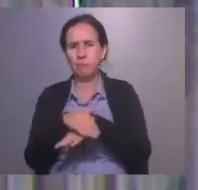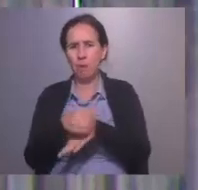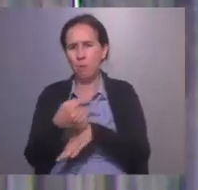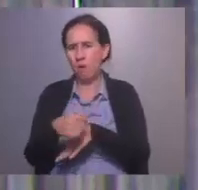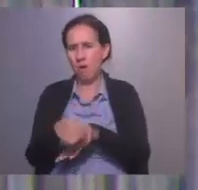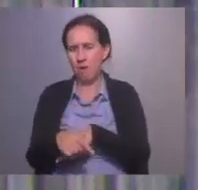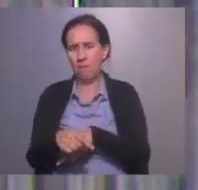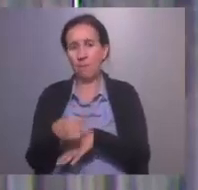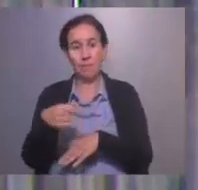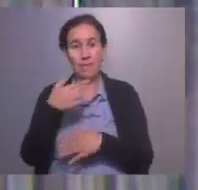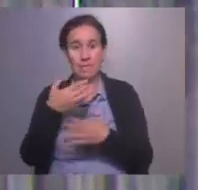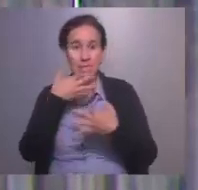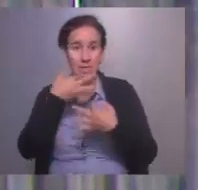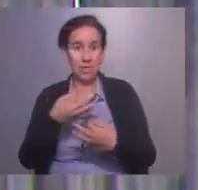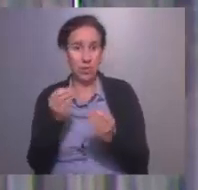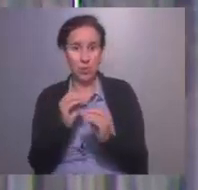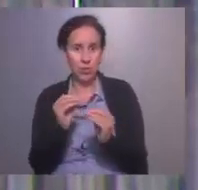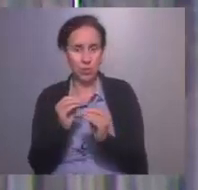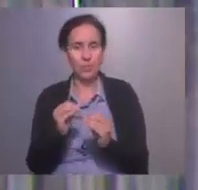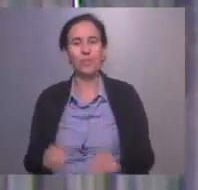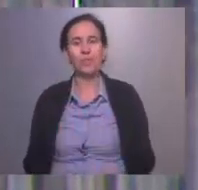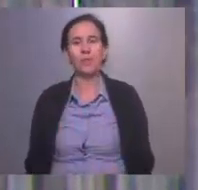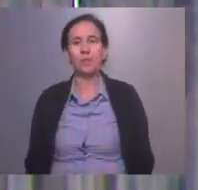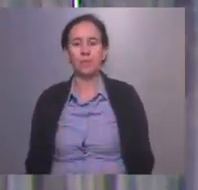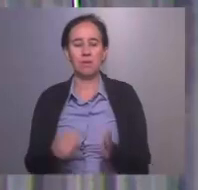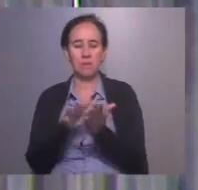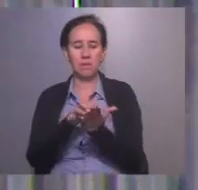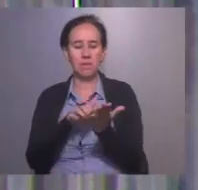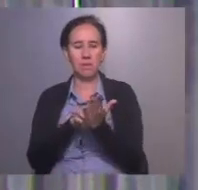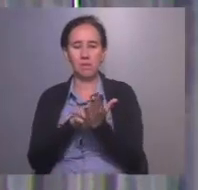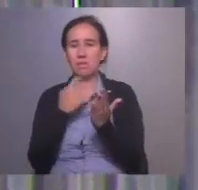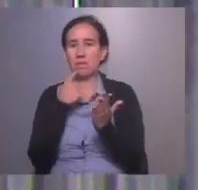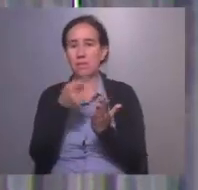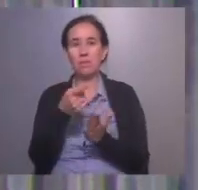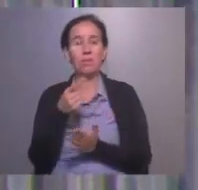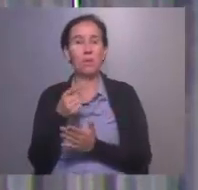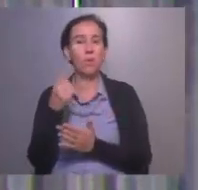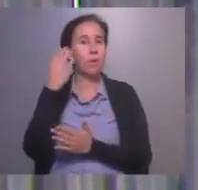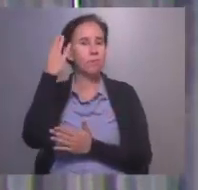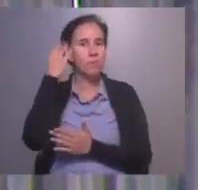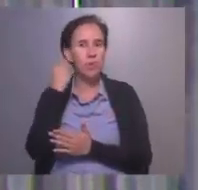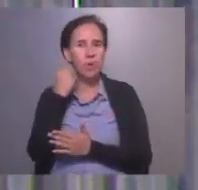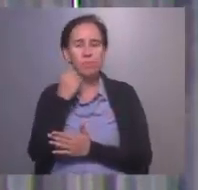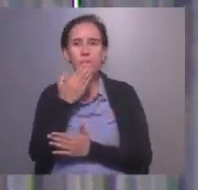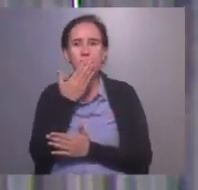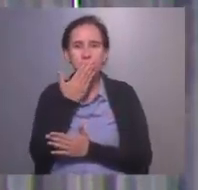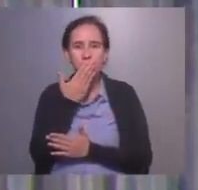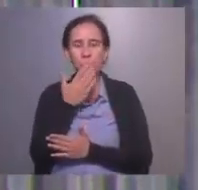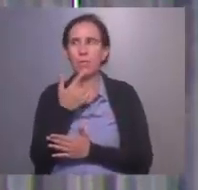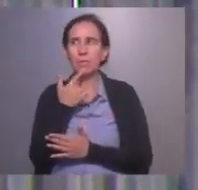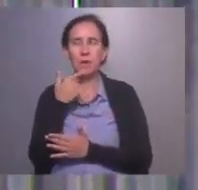Diz o Evangelho que levaram-lhe um surdo mudo, um homem incapaz de escutar e de